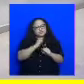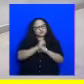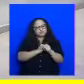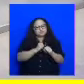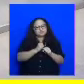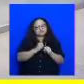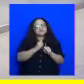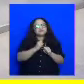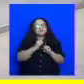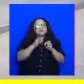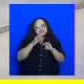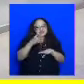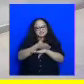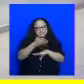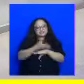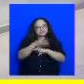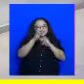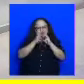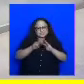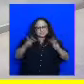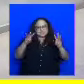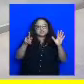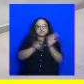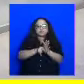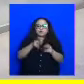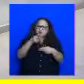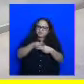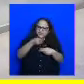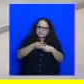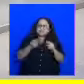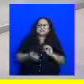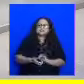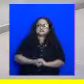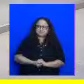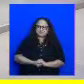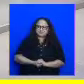acessando a página da Caixa, loterias.caixa.gov.br.